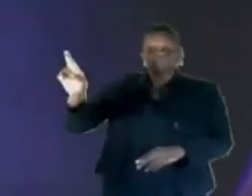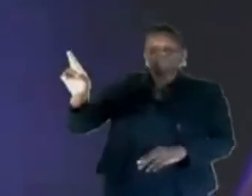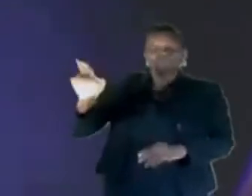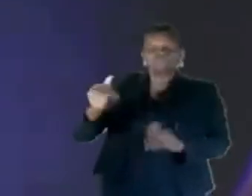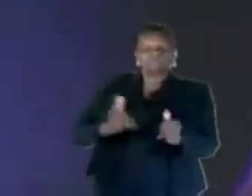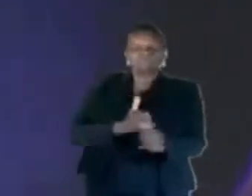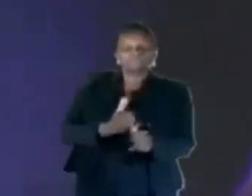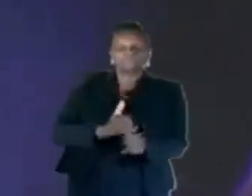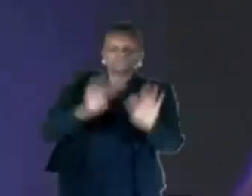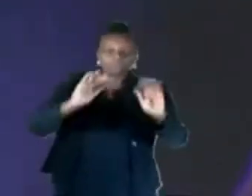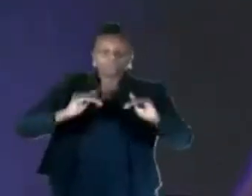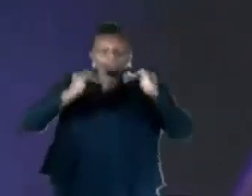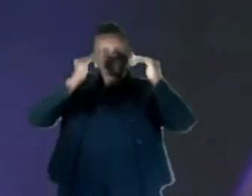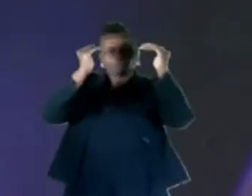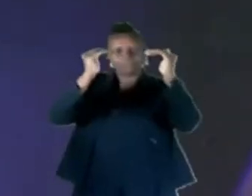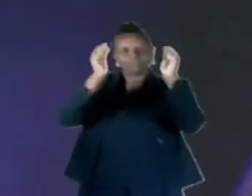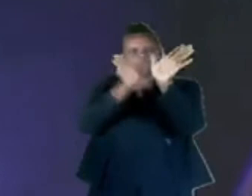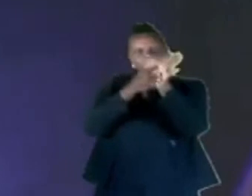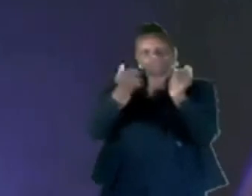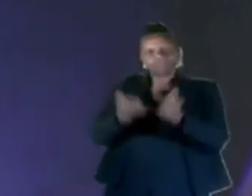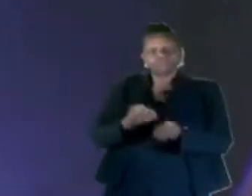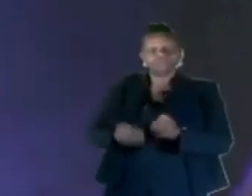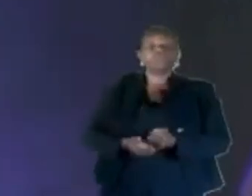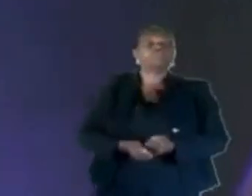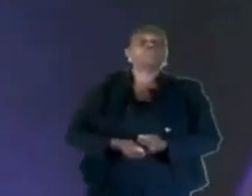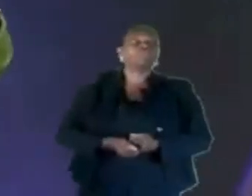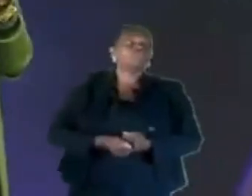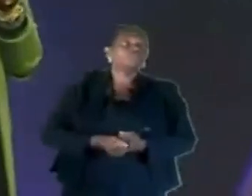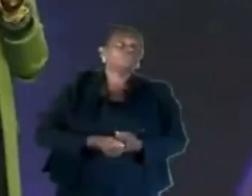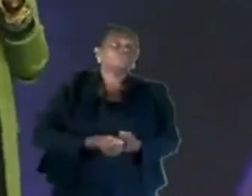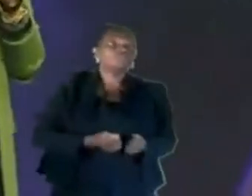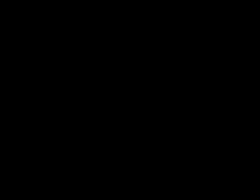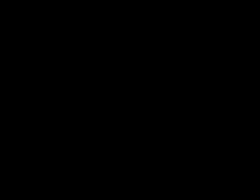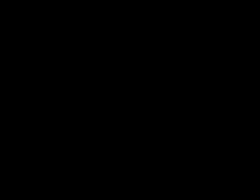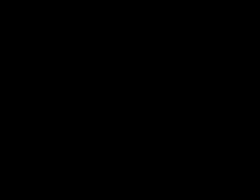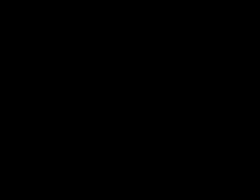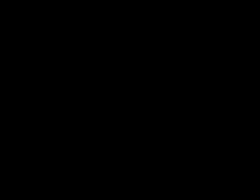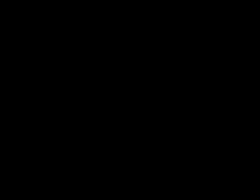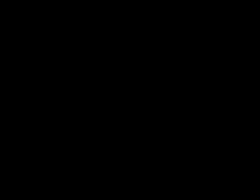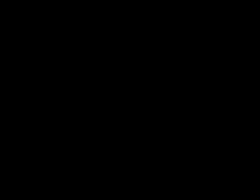digno de louvor. Quantos ouvem a Rádio Melodia? Levanta a mão aí, levanta a mão.